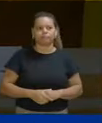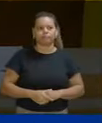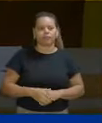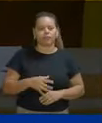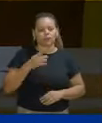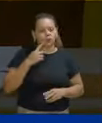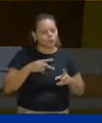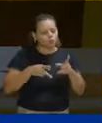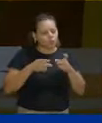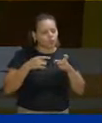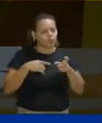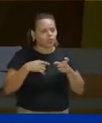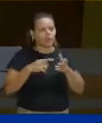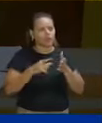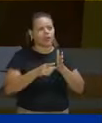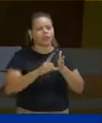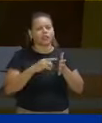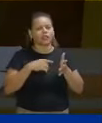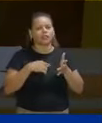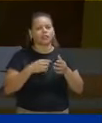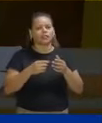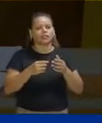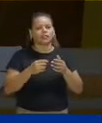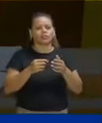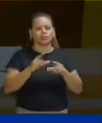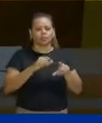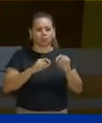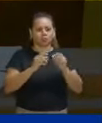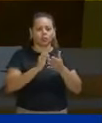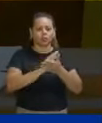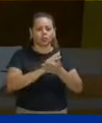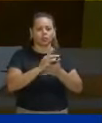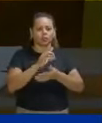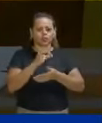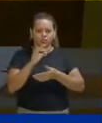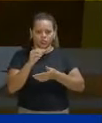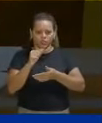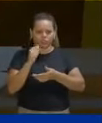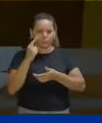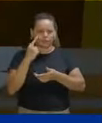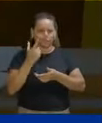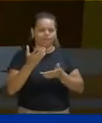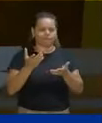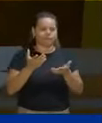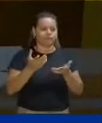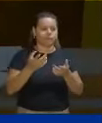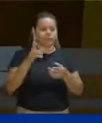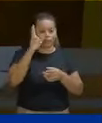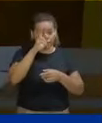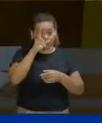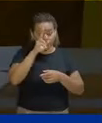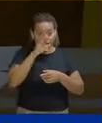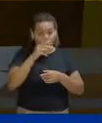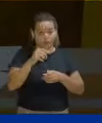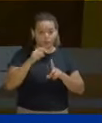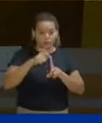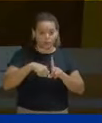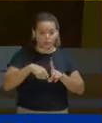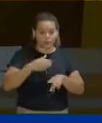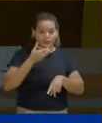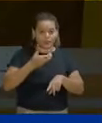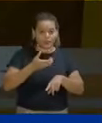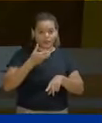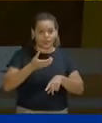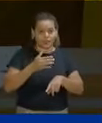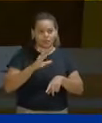distribuir, e vamos escolher algumas datas do mês de outubro, novembro e dezembro para submeter. Lembrando que dezembro, como são